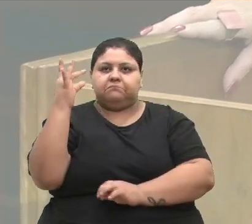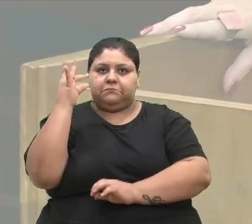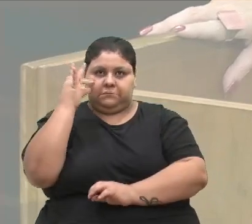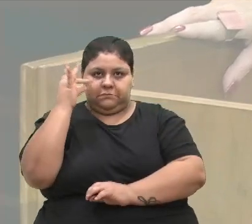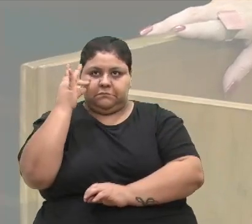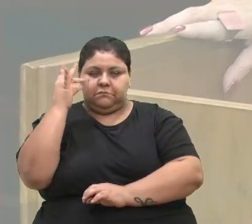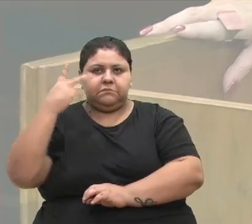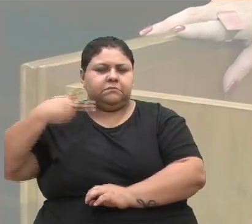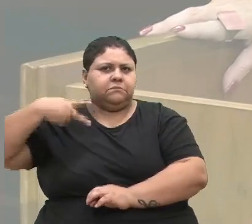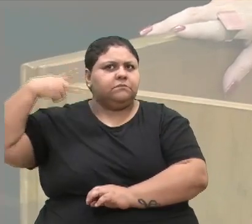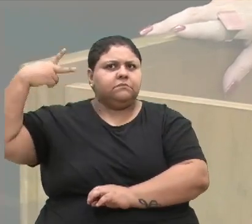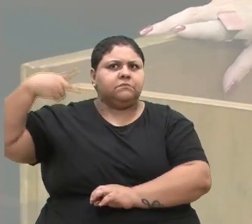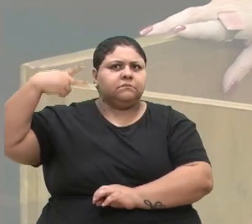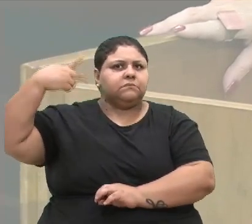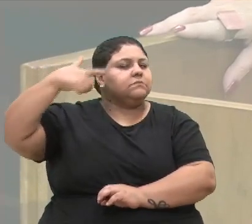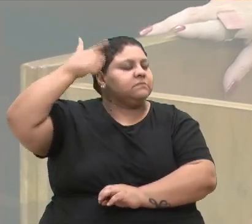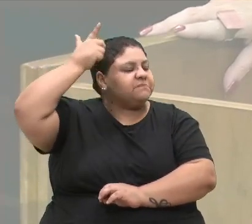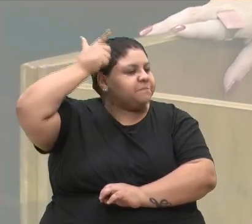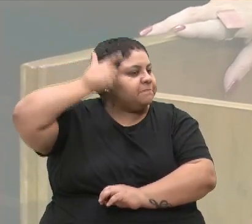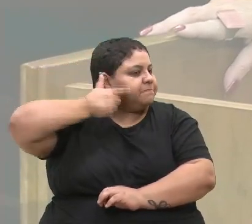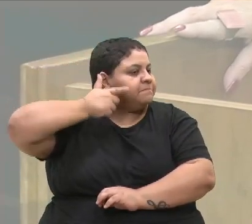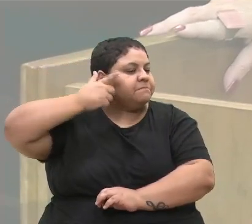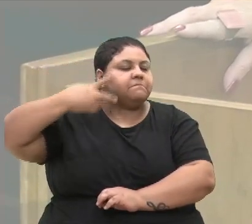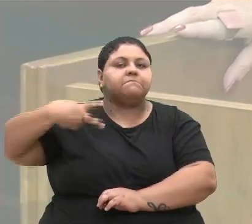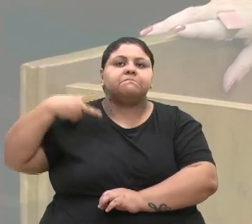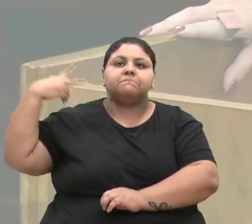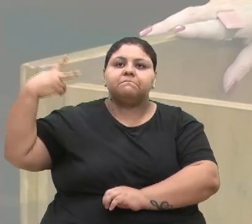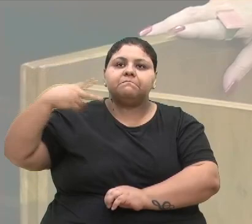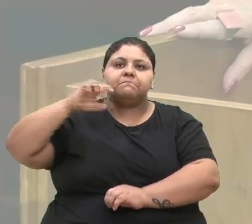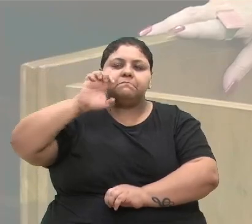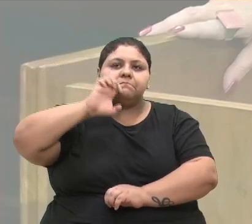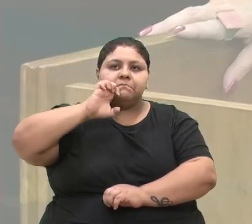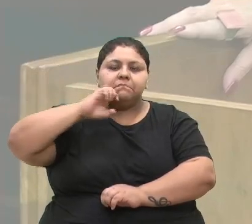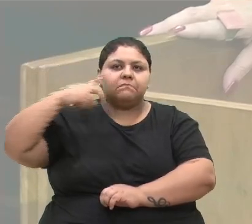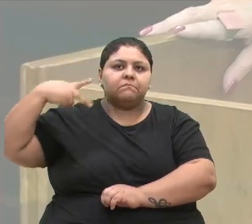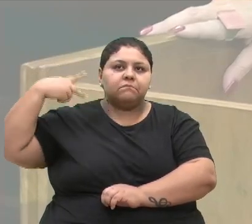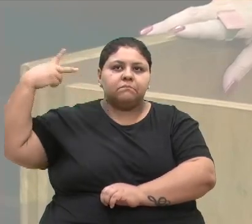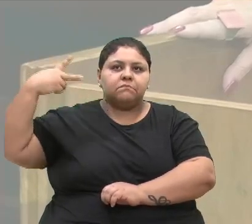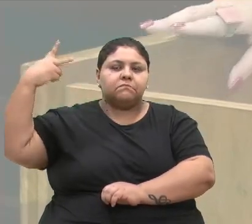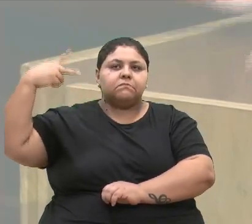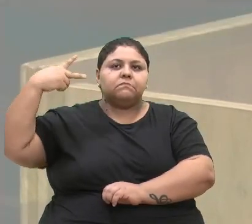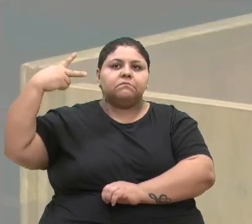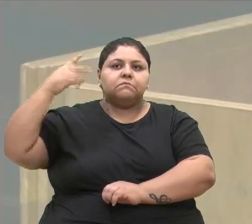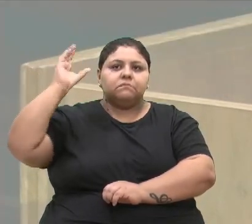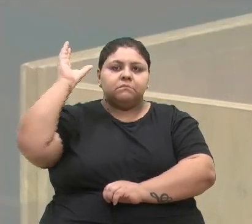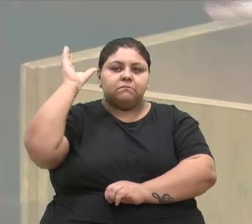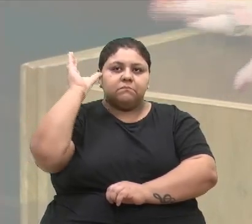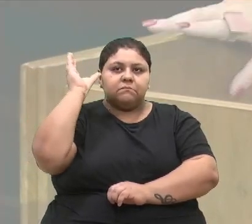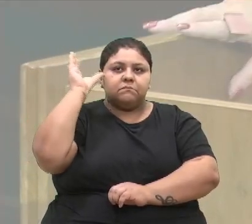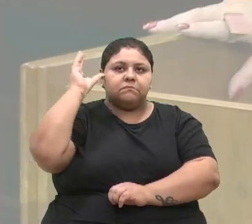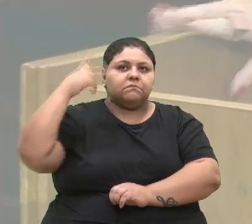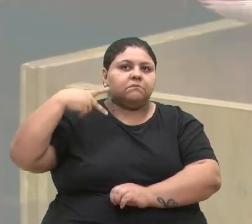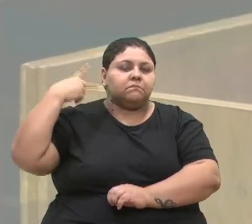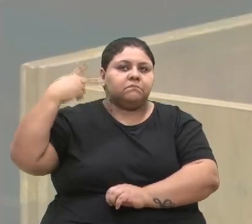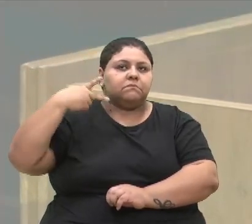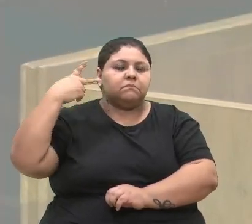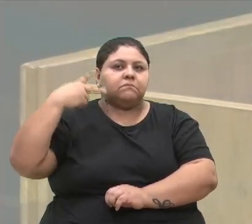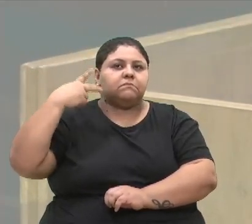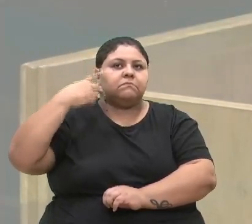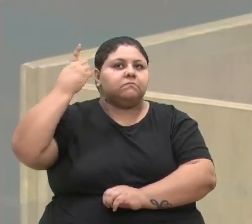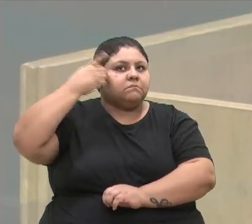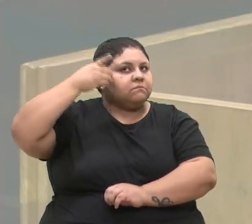né? Vereador Lucas Carenhato, vereadora Estela, vereador Cadore, vereador Lucas Gil,